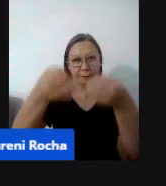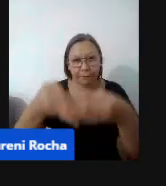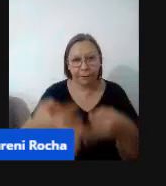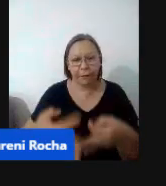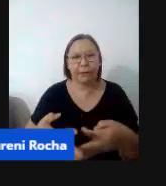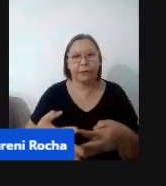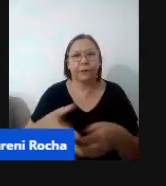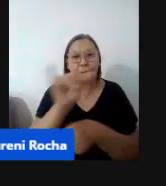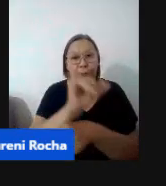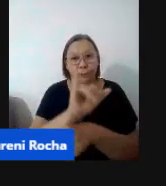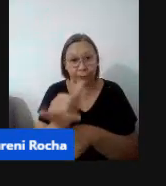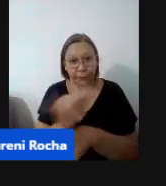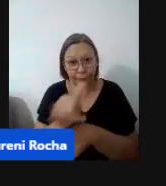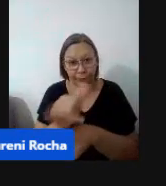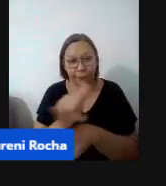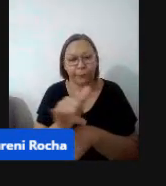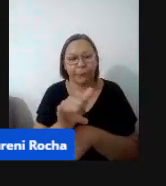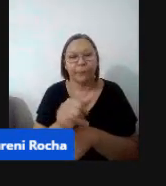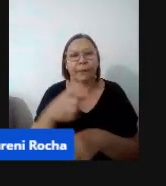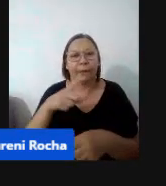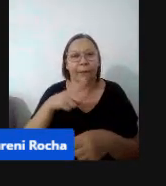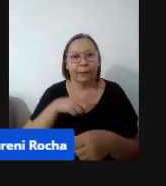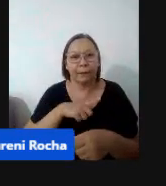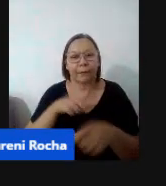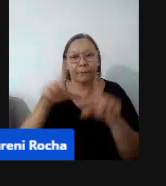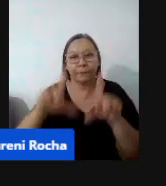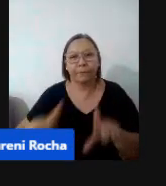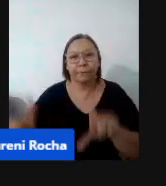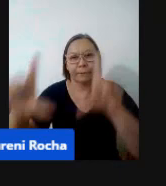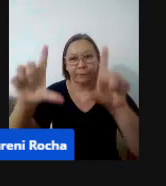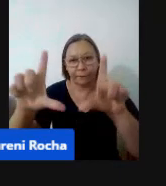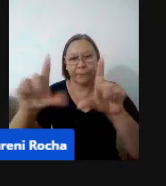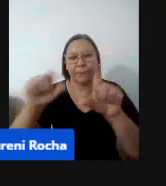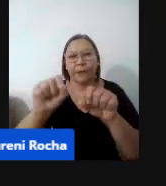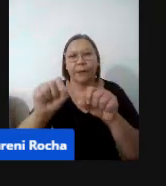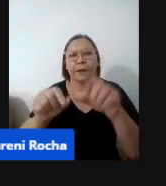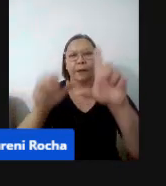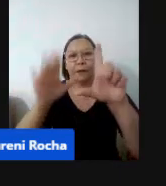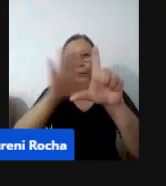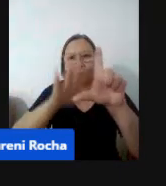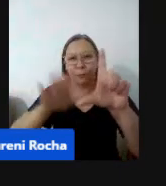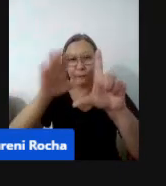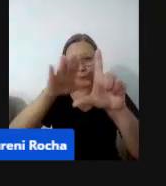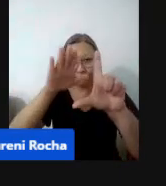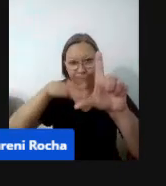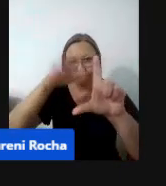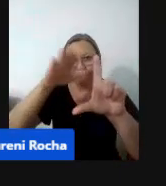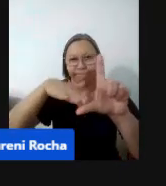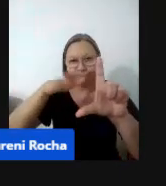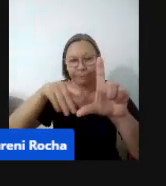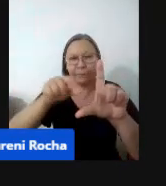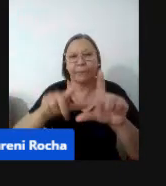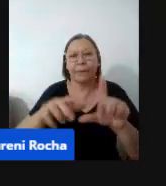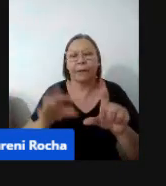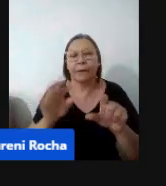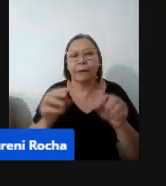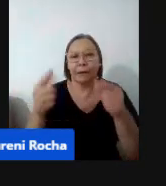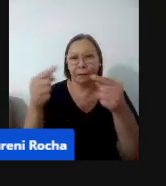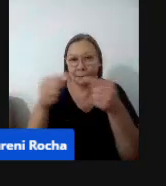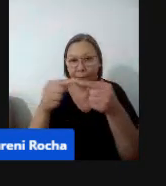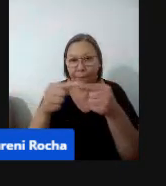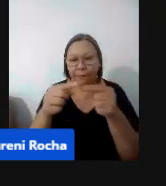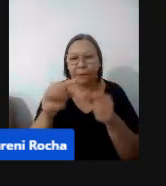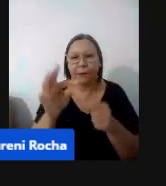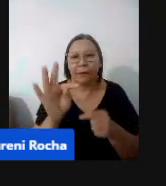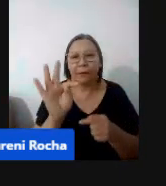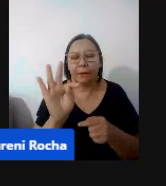Nesse slide, temos todos os QR Codes relacionados à TV Remy. Basta apontar o seu celular